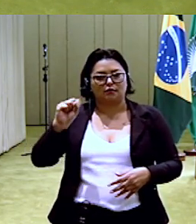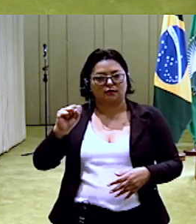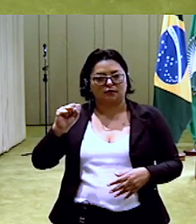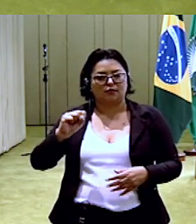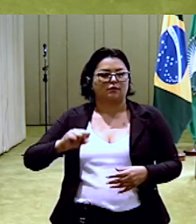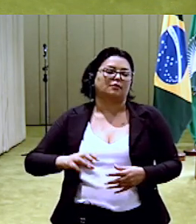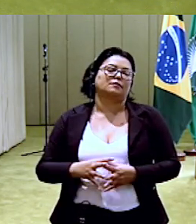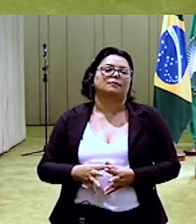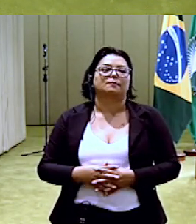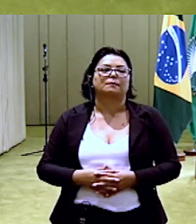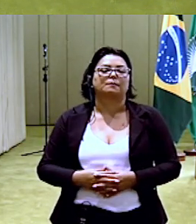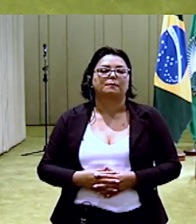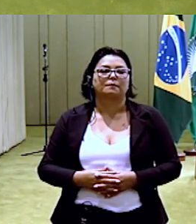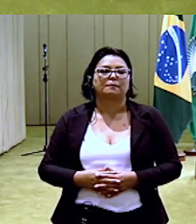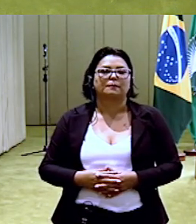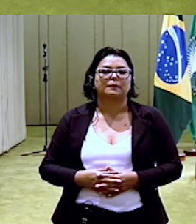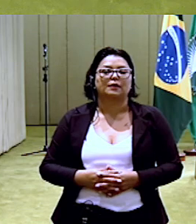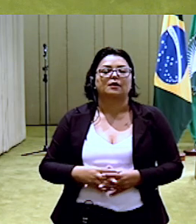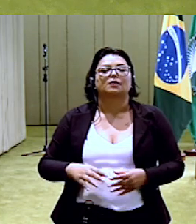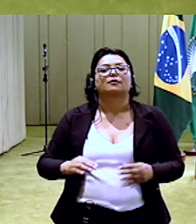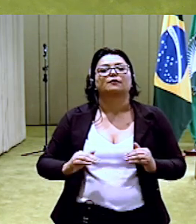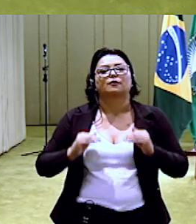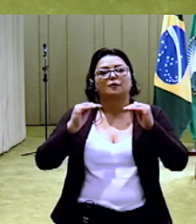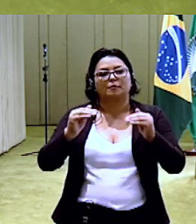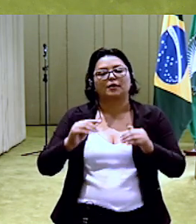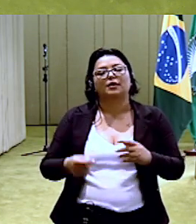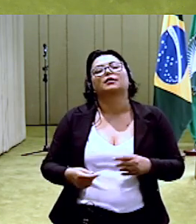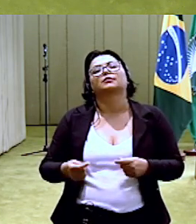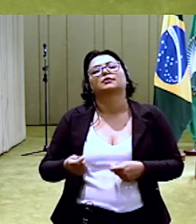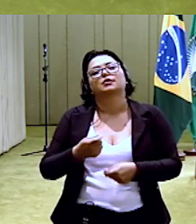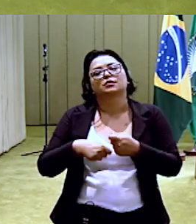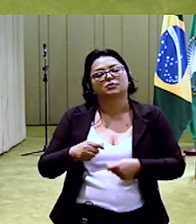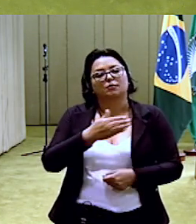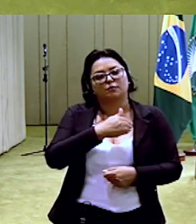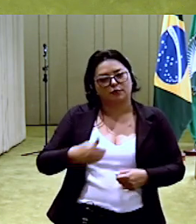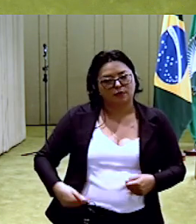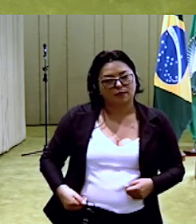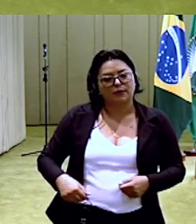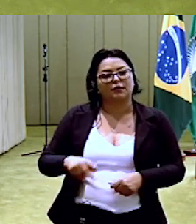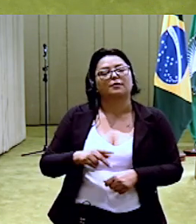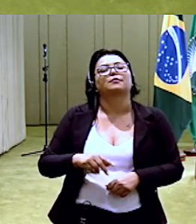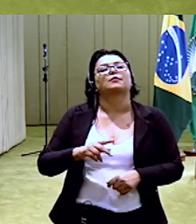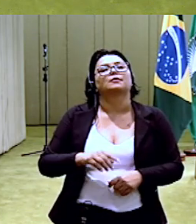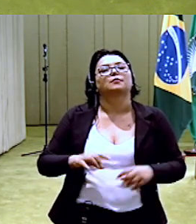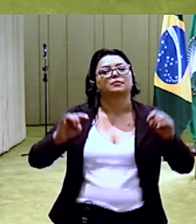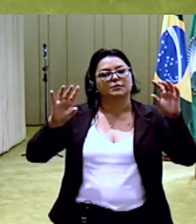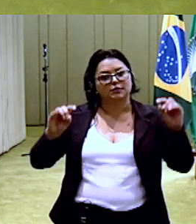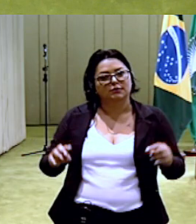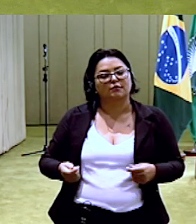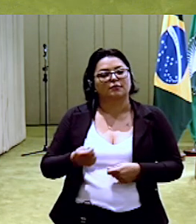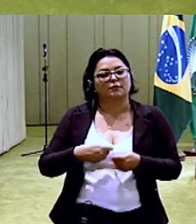Social, conhecido por todos. Licenciada em Administração Pública pela Fundação Getúlio Vargas, com especialização em Finanças